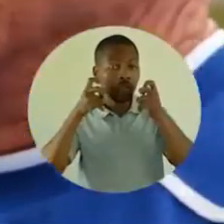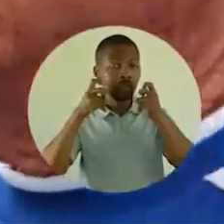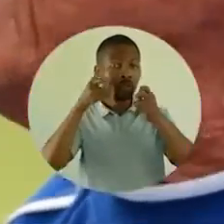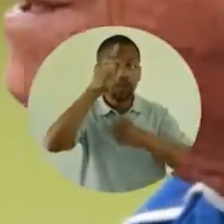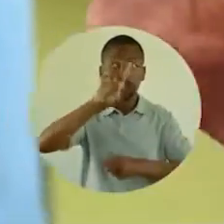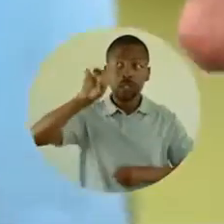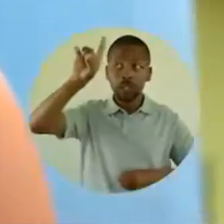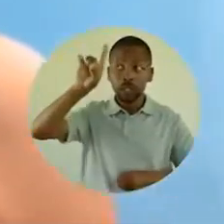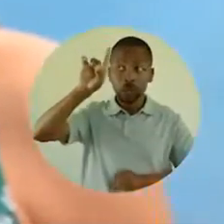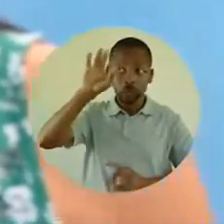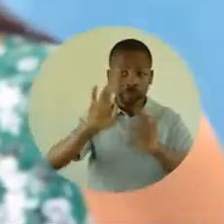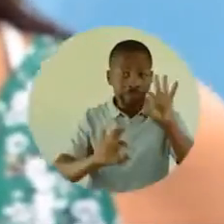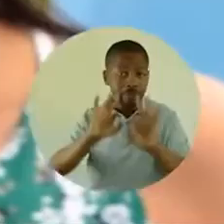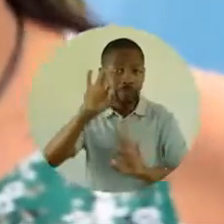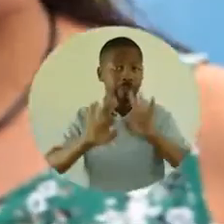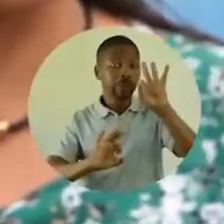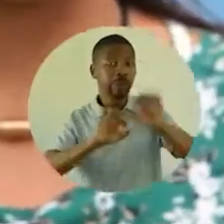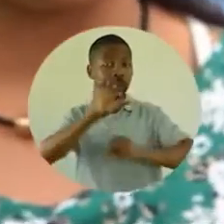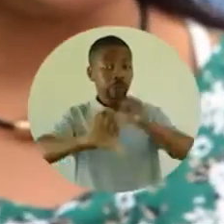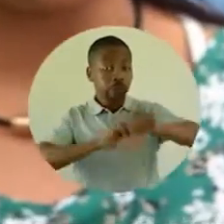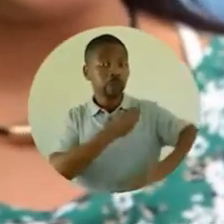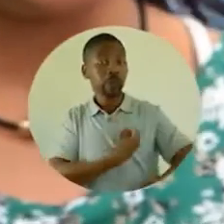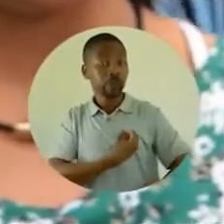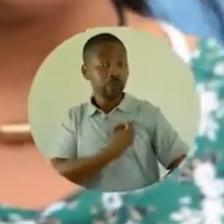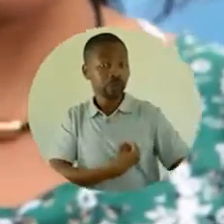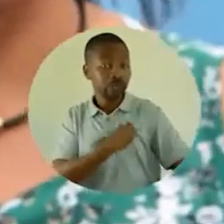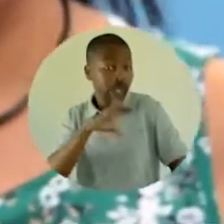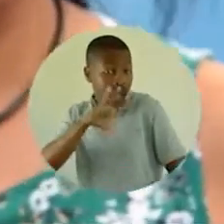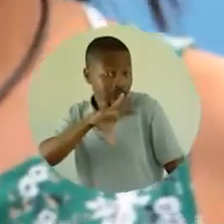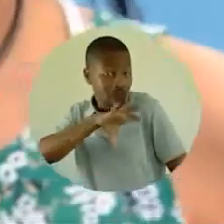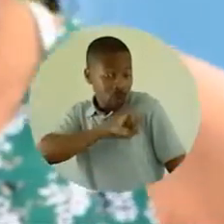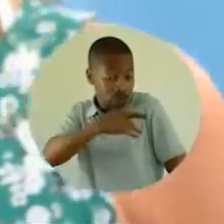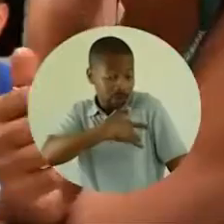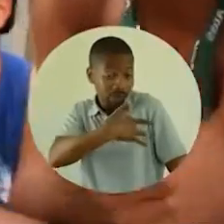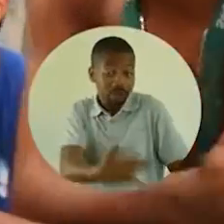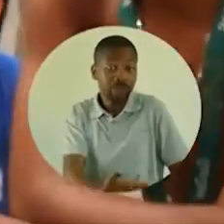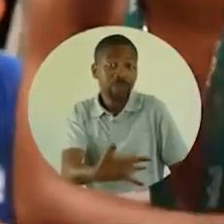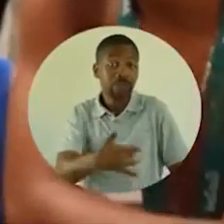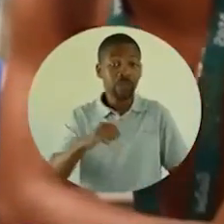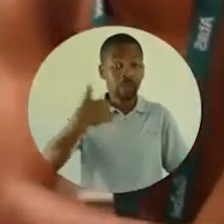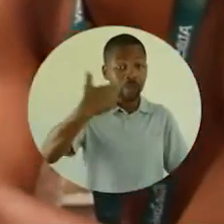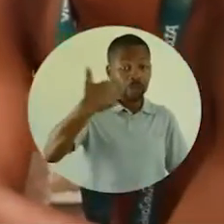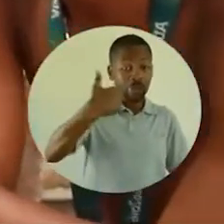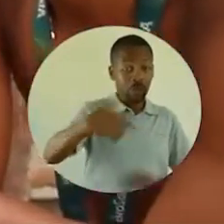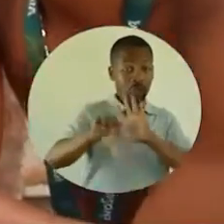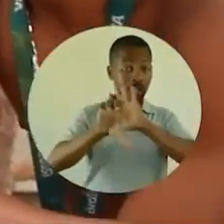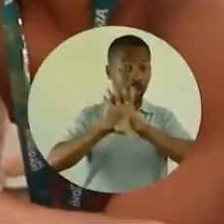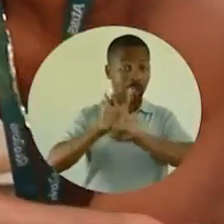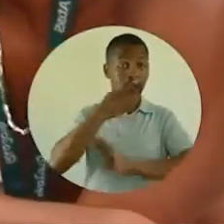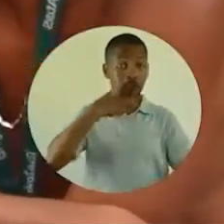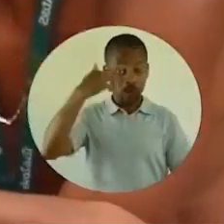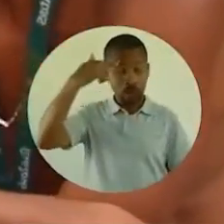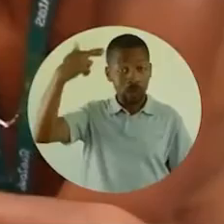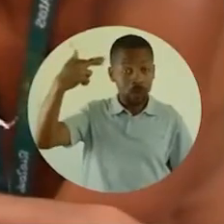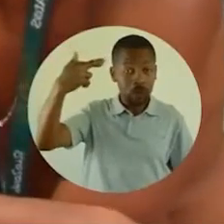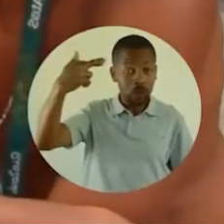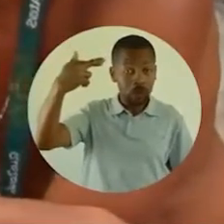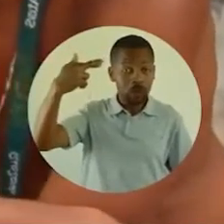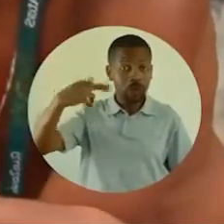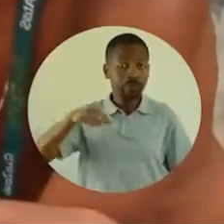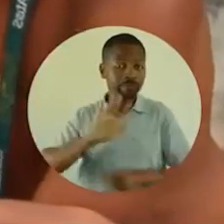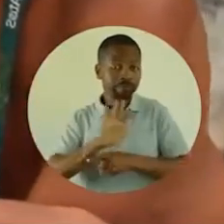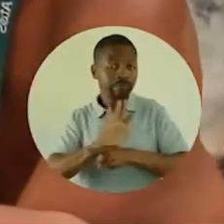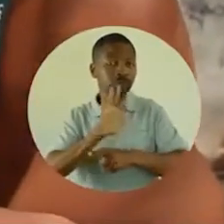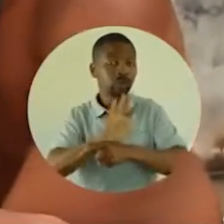Deus fez uma obra grande na vida dele, porque o amor ao próximo é o segundo mandamento do Senhor. E com certeza isso a gente